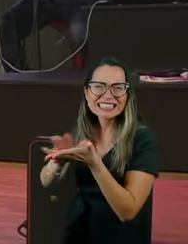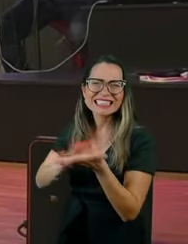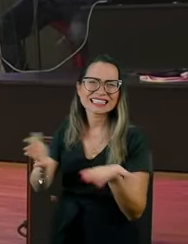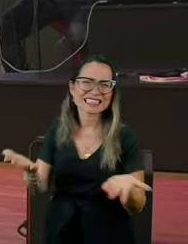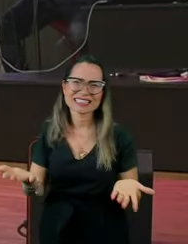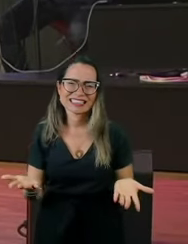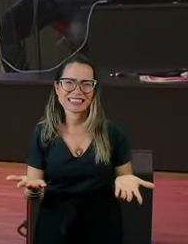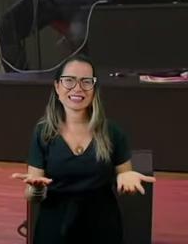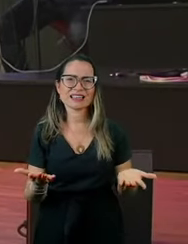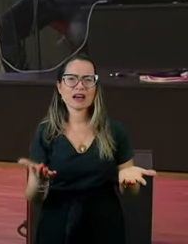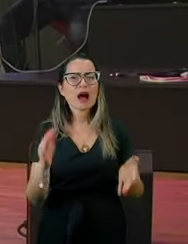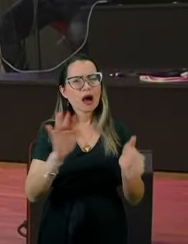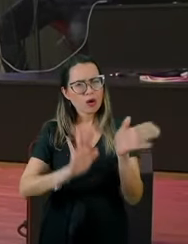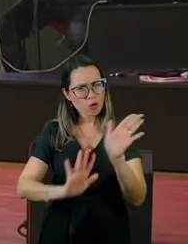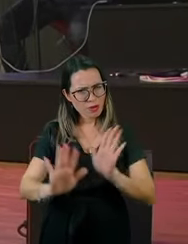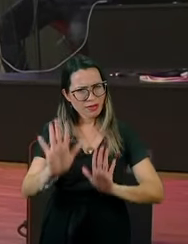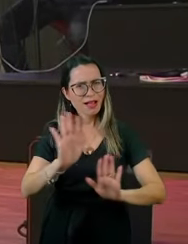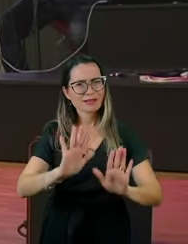sofrer.